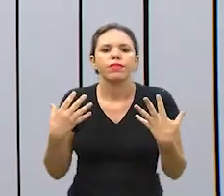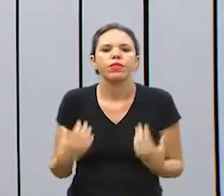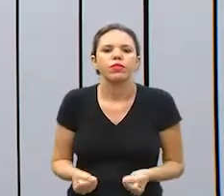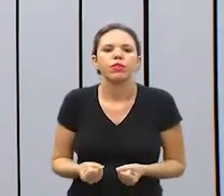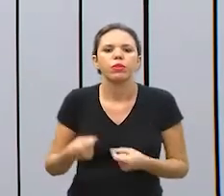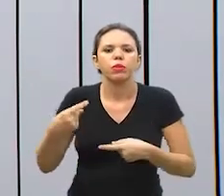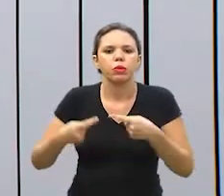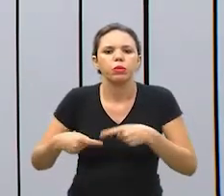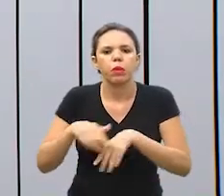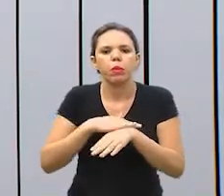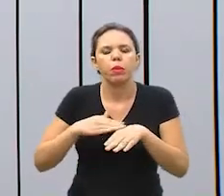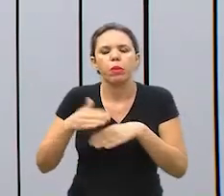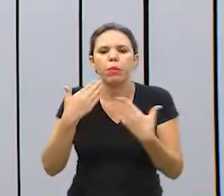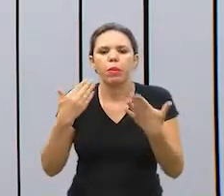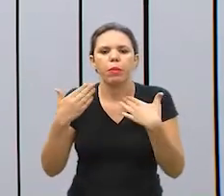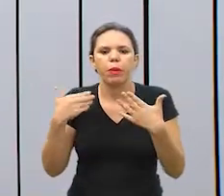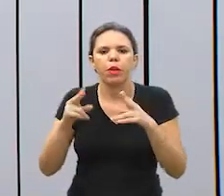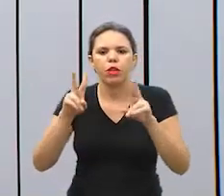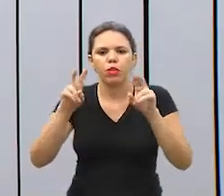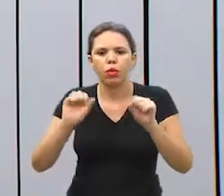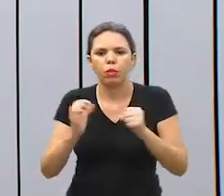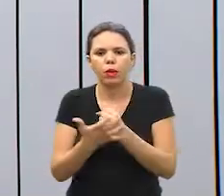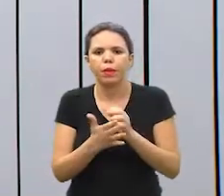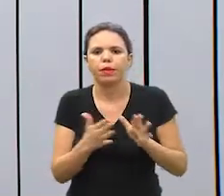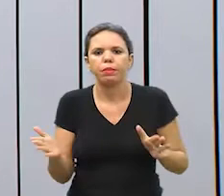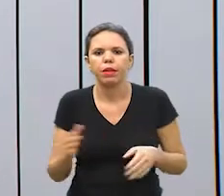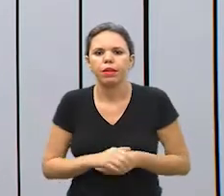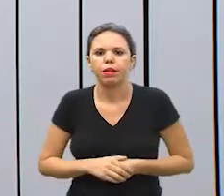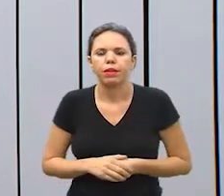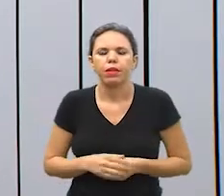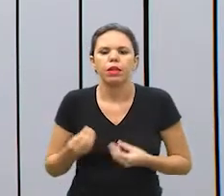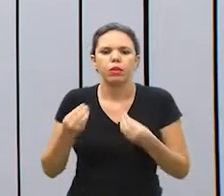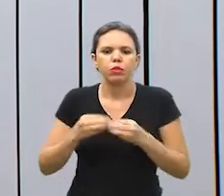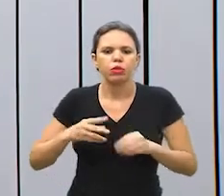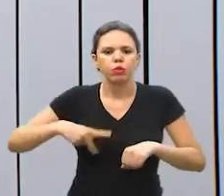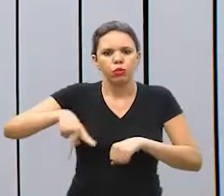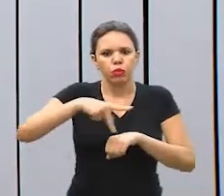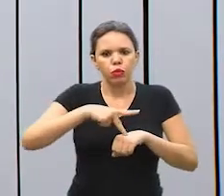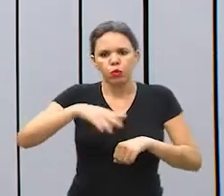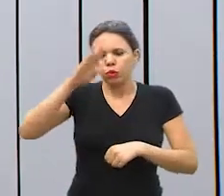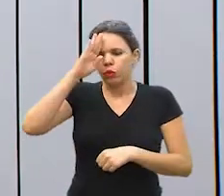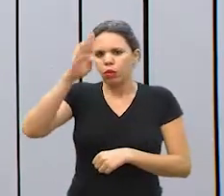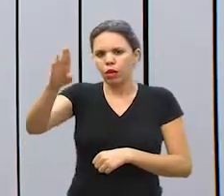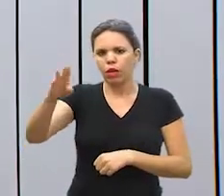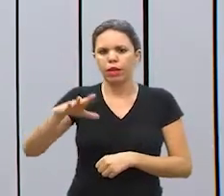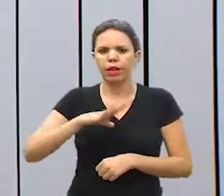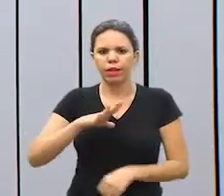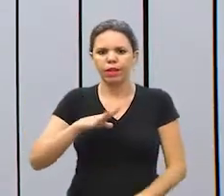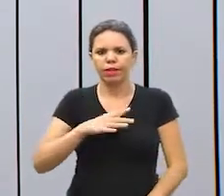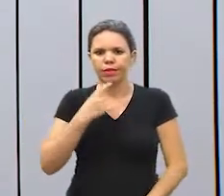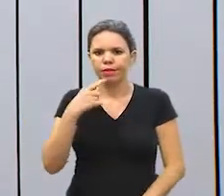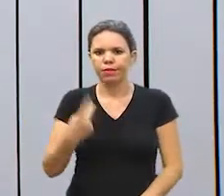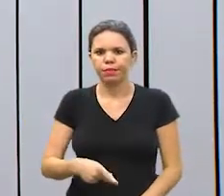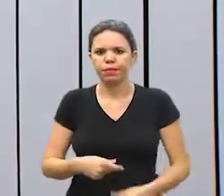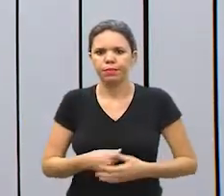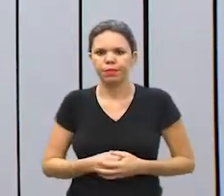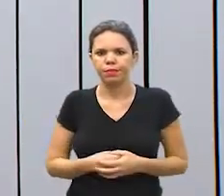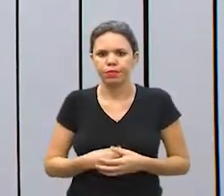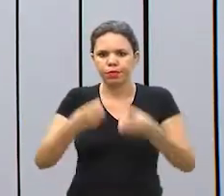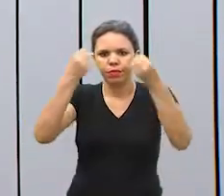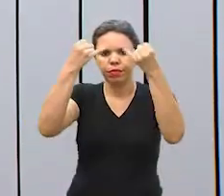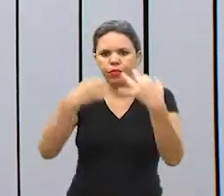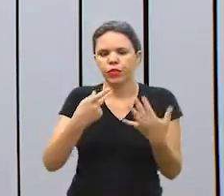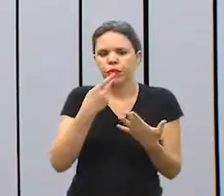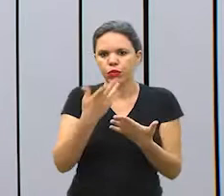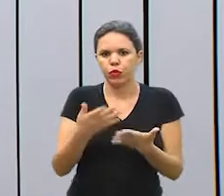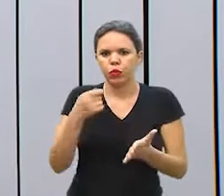aí debater essa pandemia que assola não só o país, mas principalmente a nossa cidade de Campinas, falando